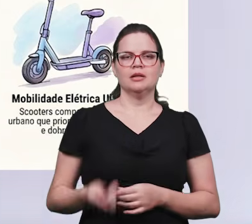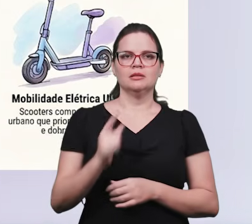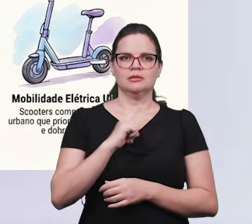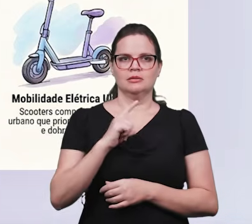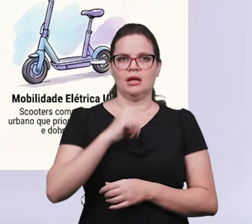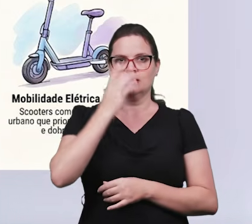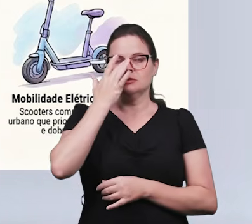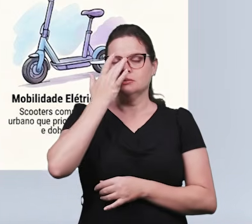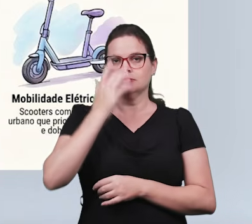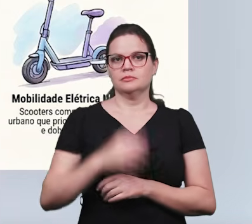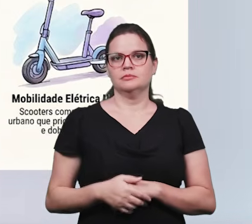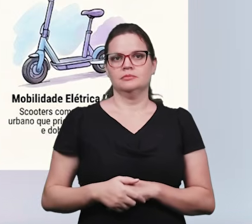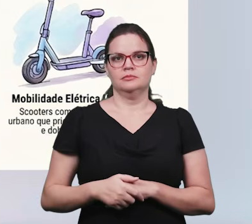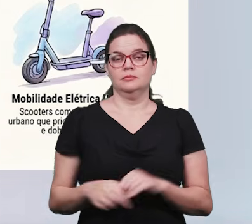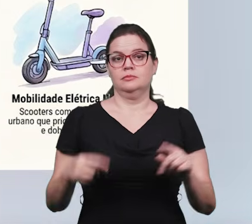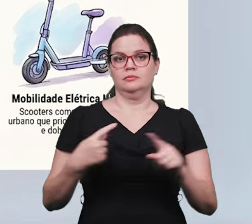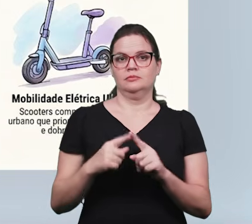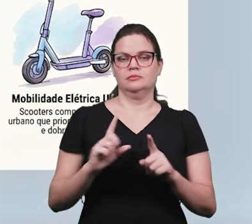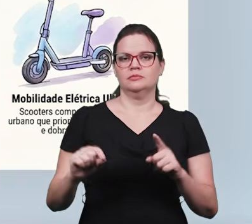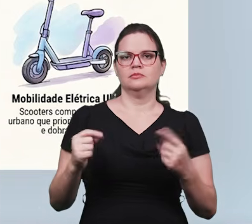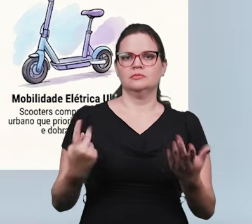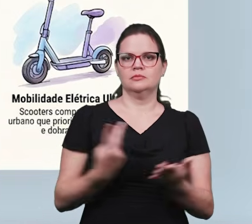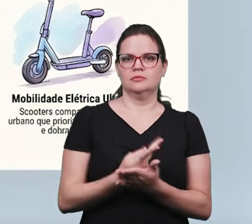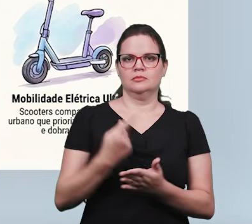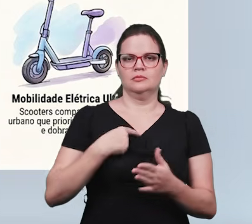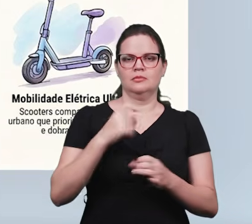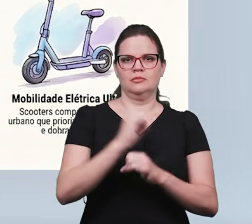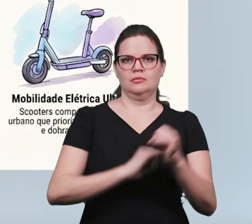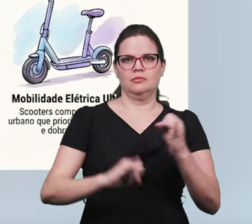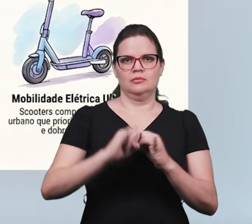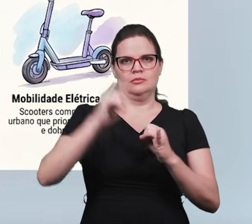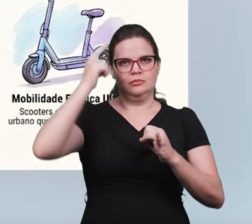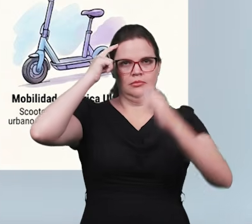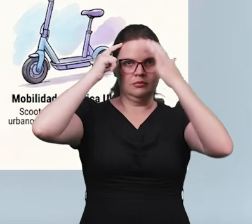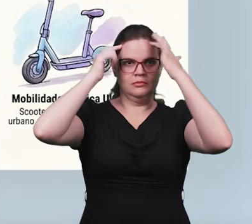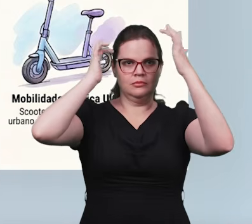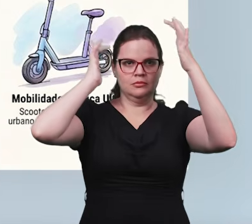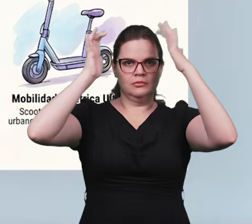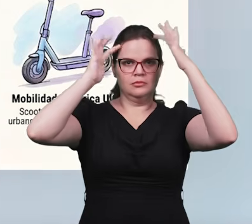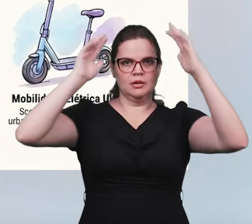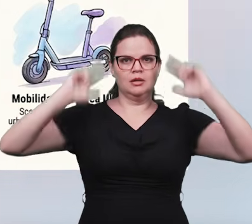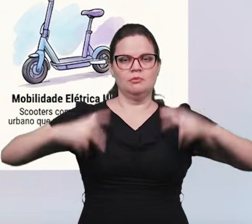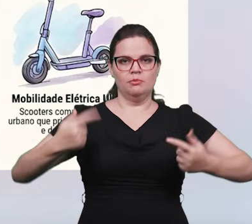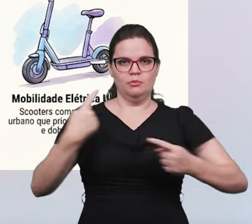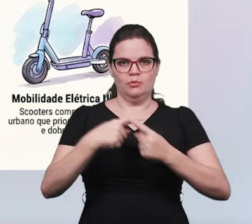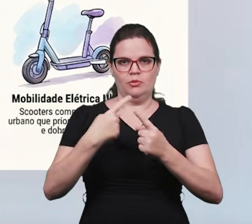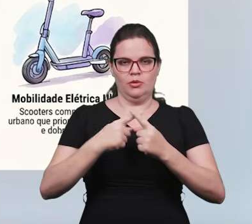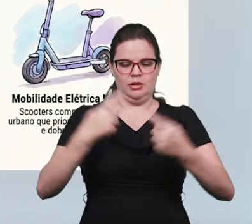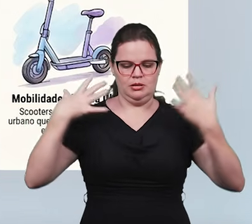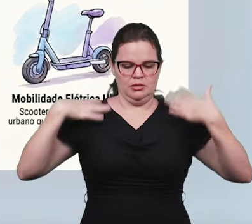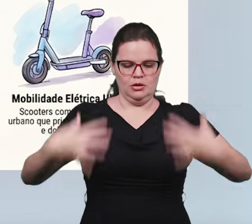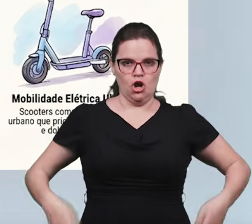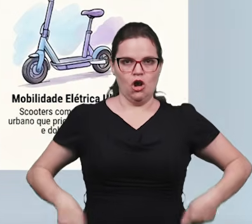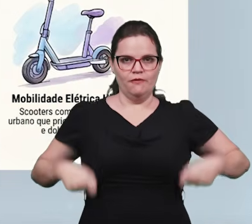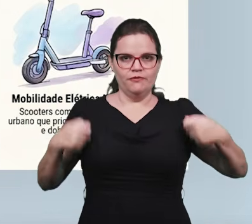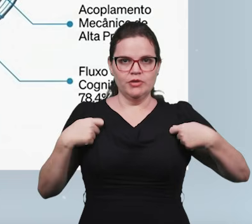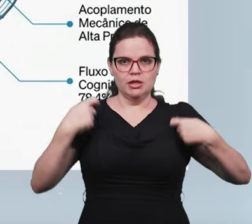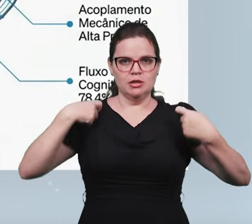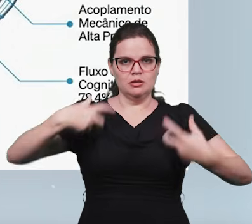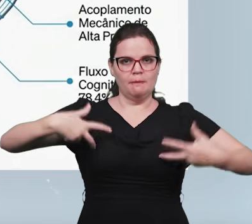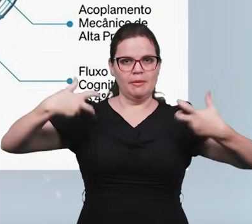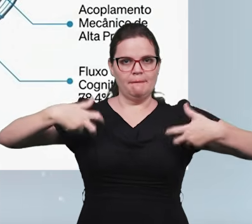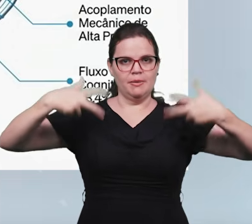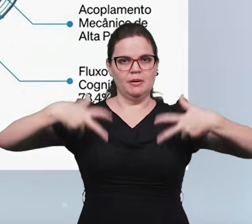aquilo que é digital, que é o nosso aspecto, e a cognição, que é aquilo que eu consigo captar do corpo humano. E essa aqui